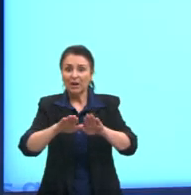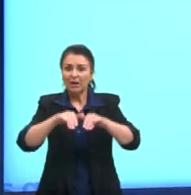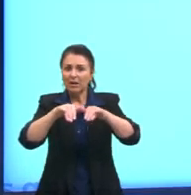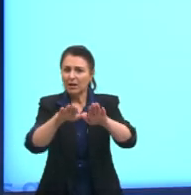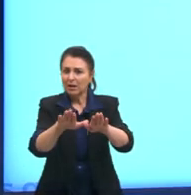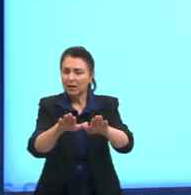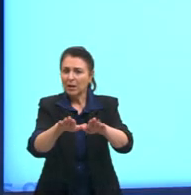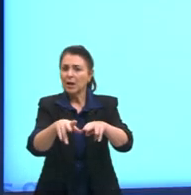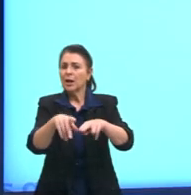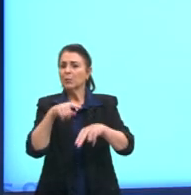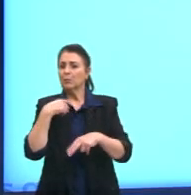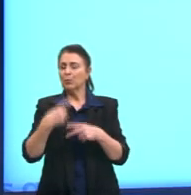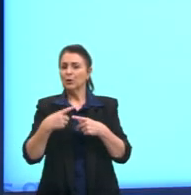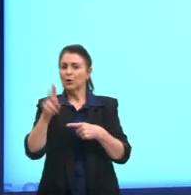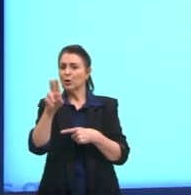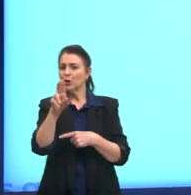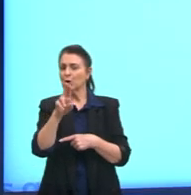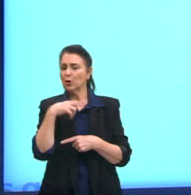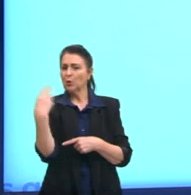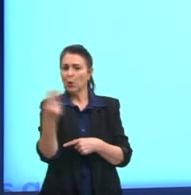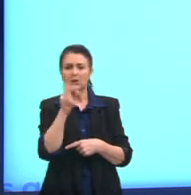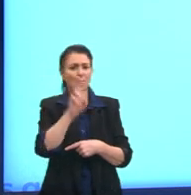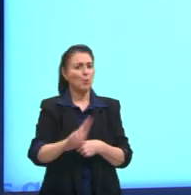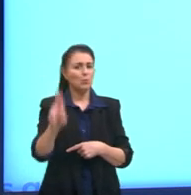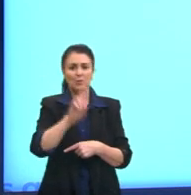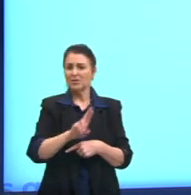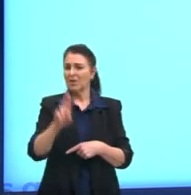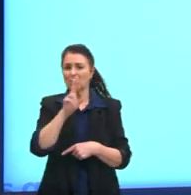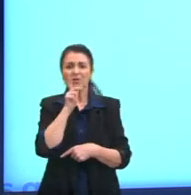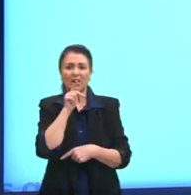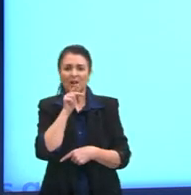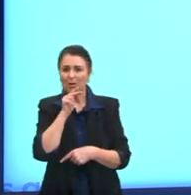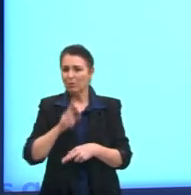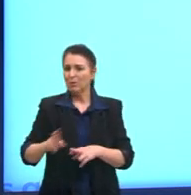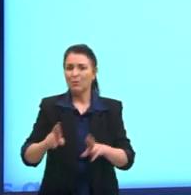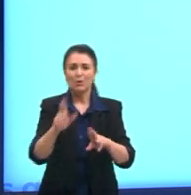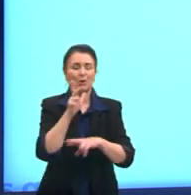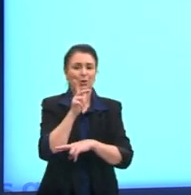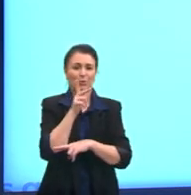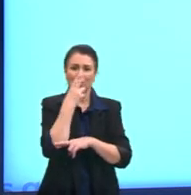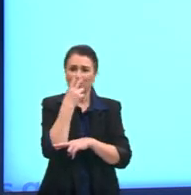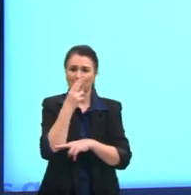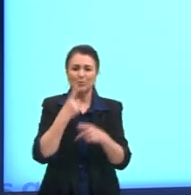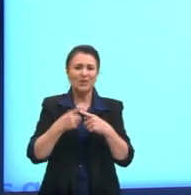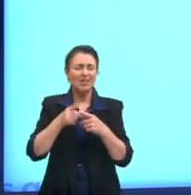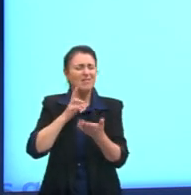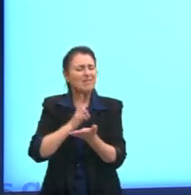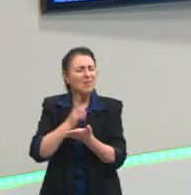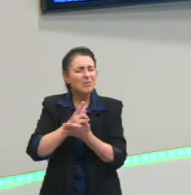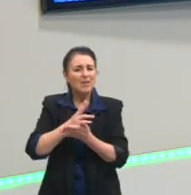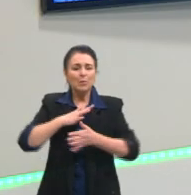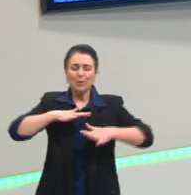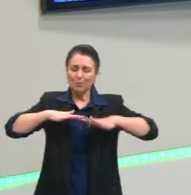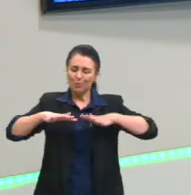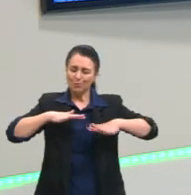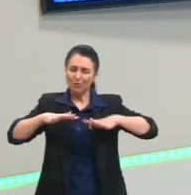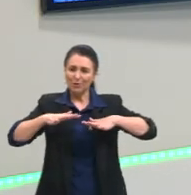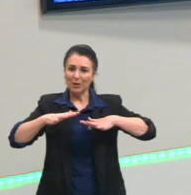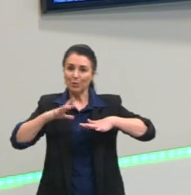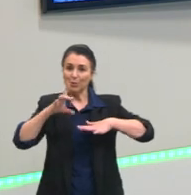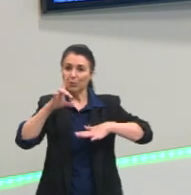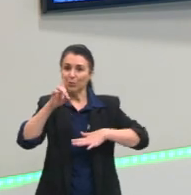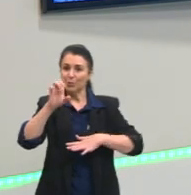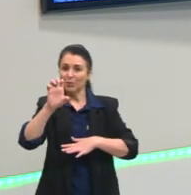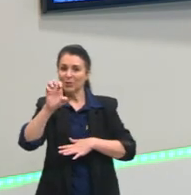não ganhamos o que nós não nos banhamos duas vezes no mesmo Rio porque é um eterno movimento é um eterno Devir